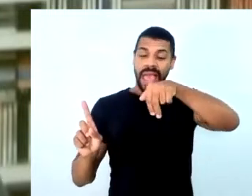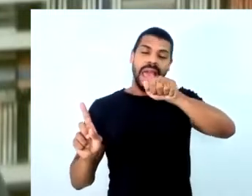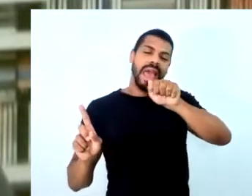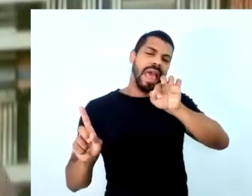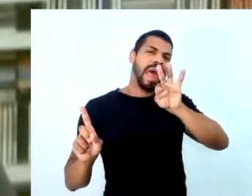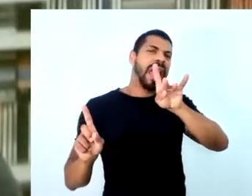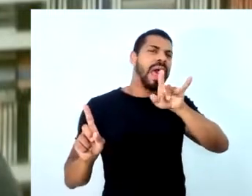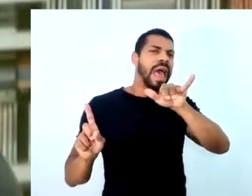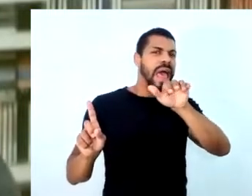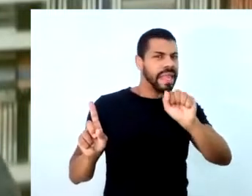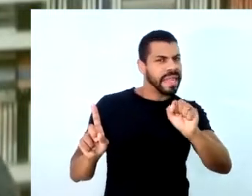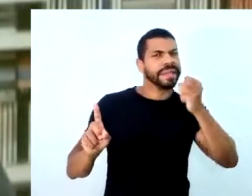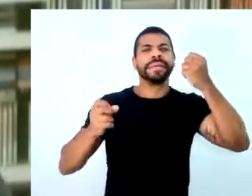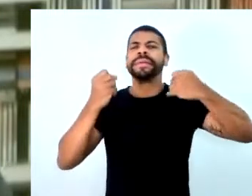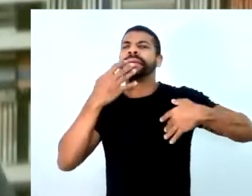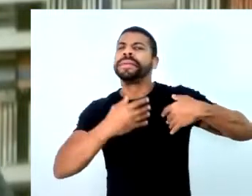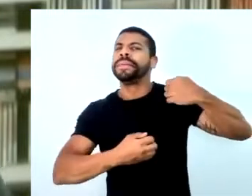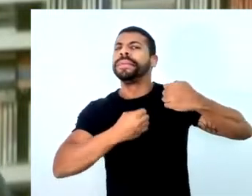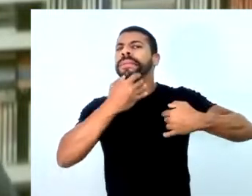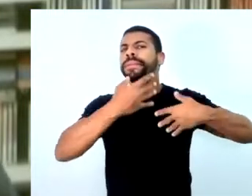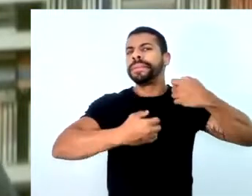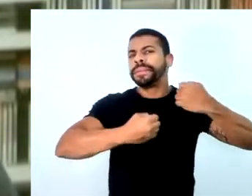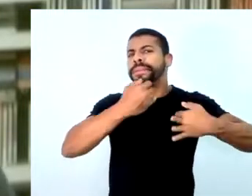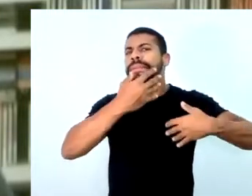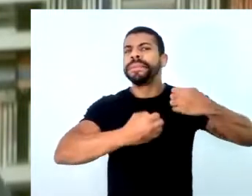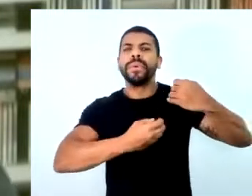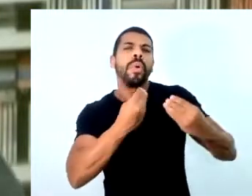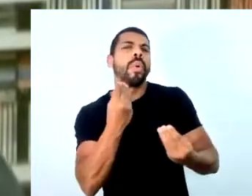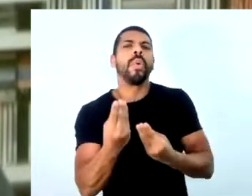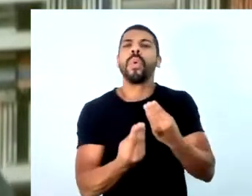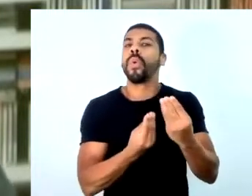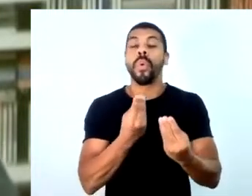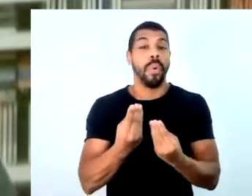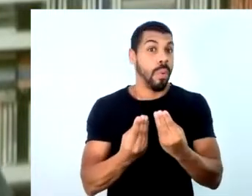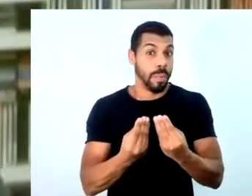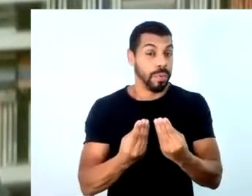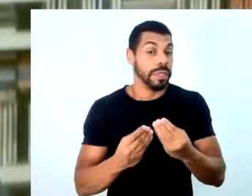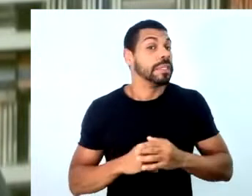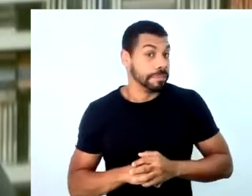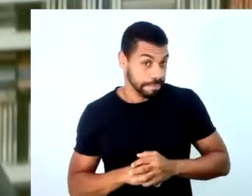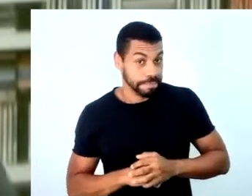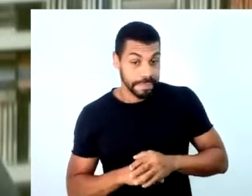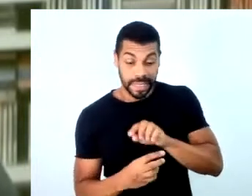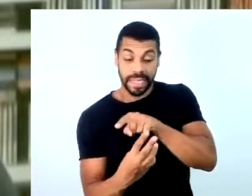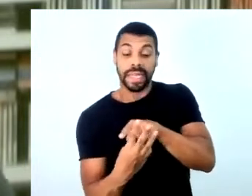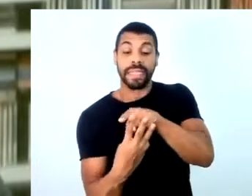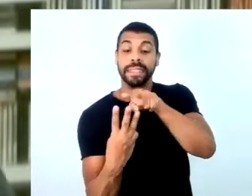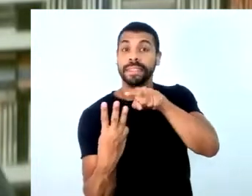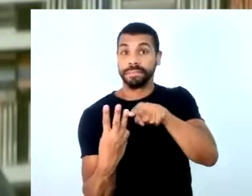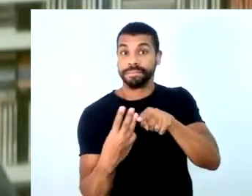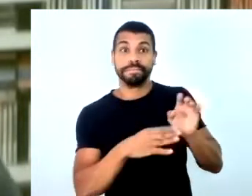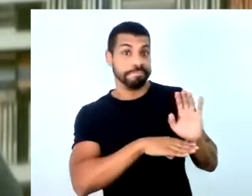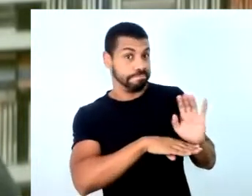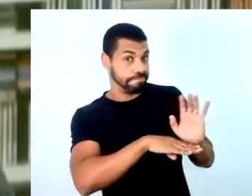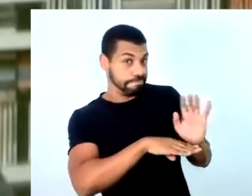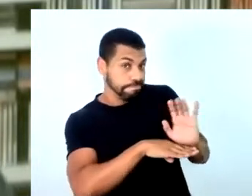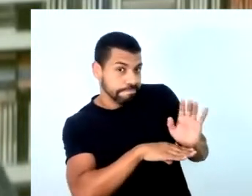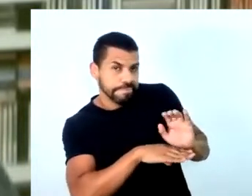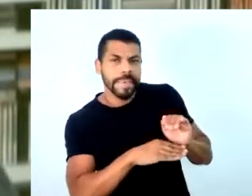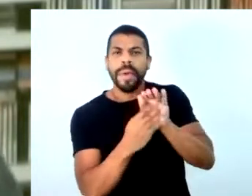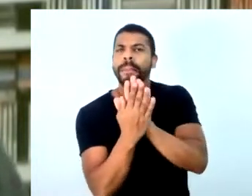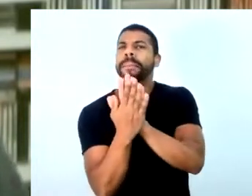Natara vai fazer uma exposição aí um pouco mais alongada sobre esses processos de trabalho como montadora e editora desses 3 filmes em